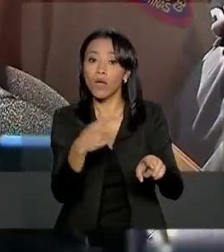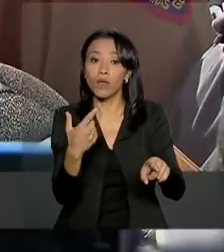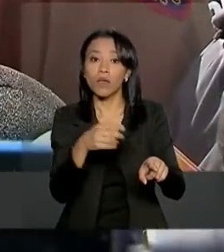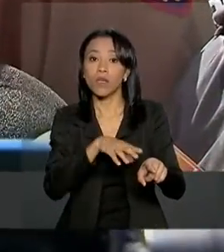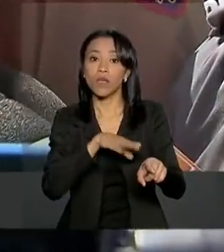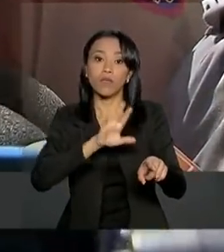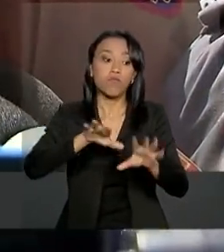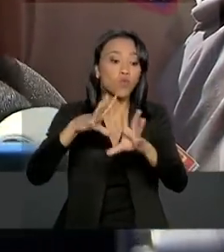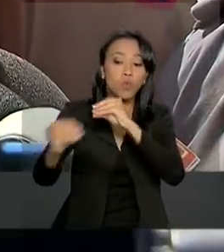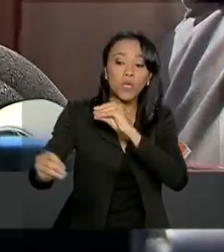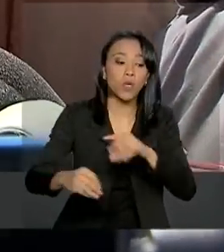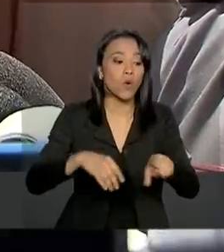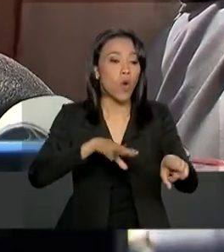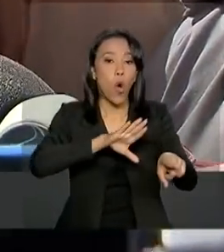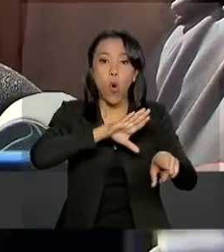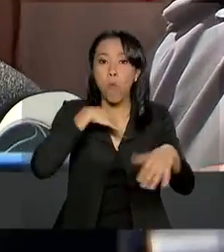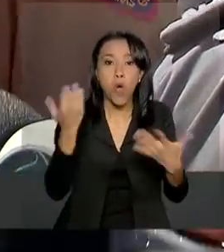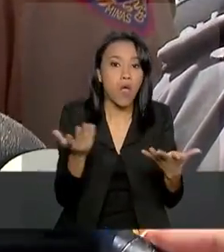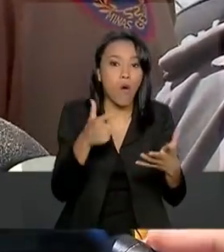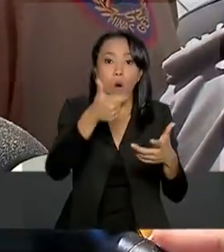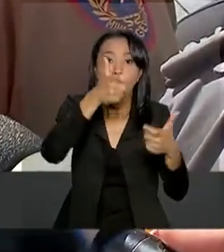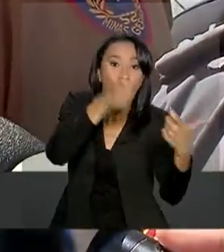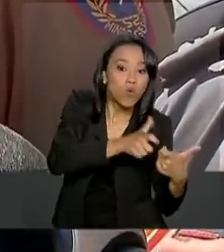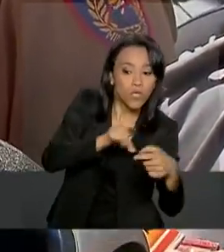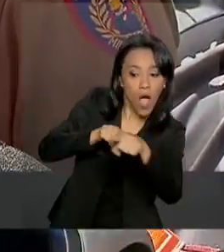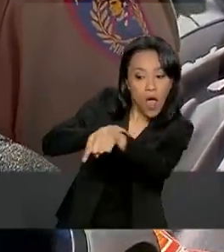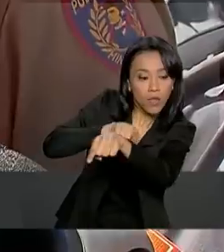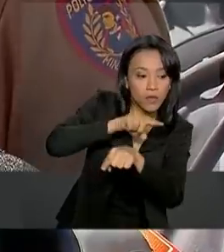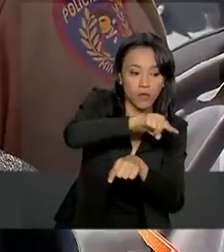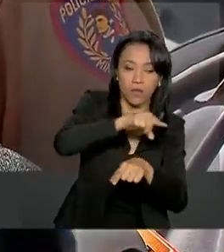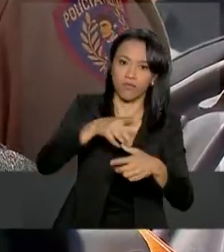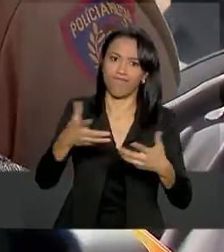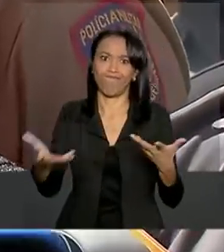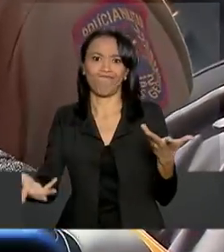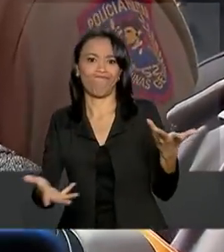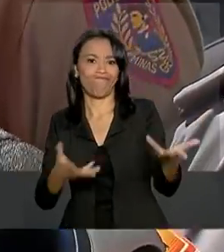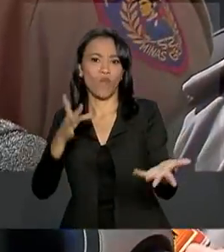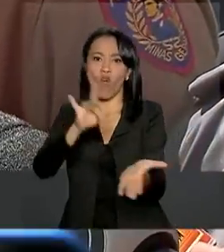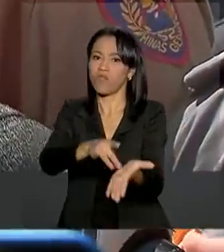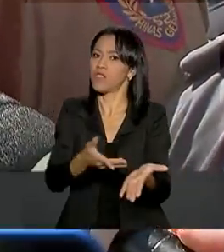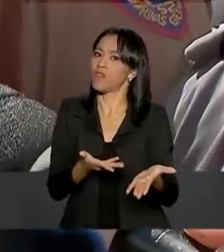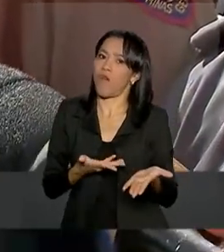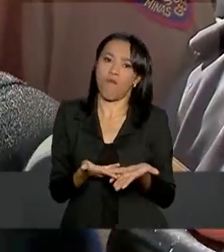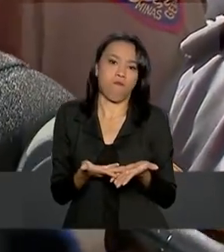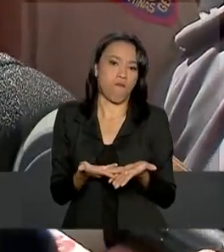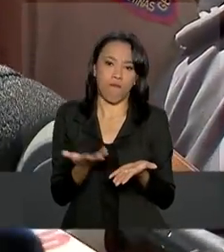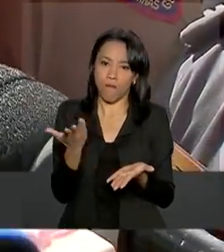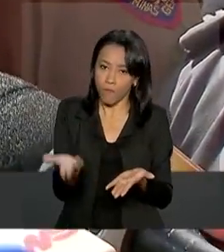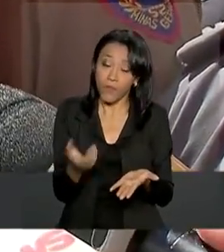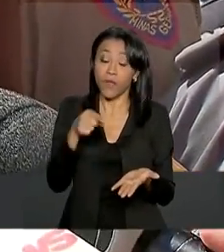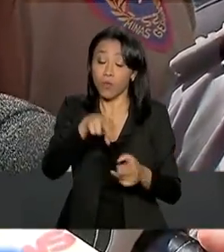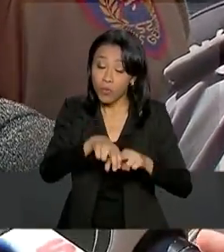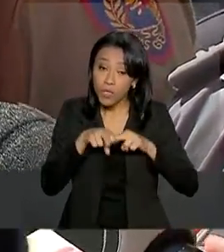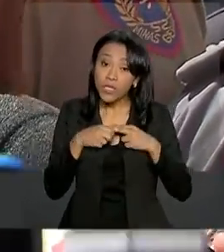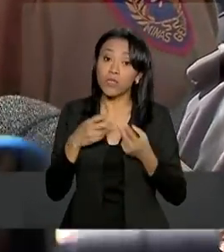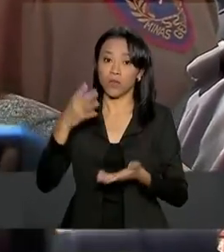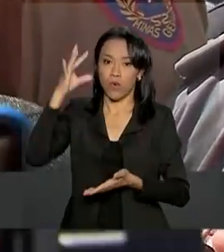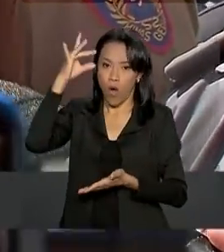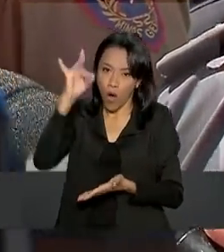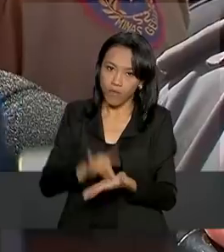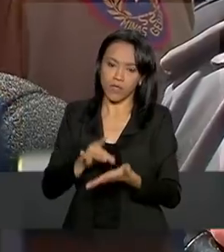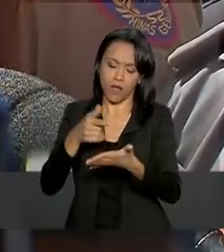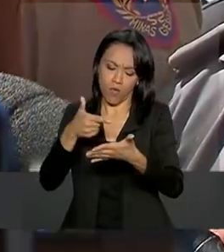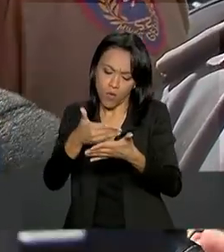está desaparecido e às vezes ele foi localizado. Por isso, os órgãos oficiais têm o zelo de